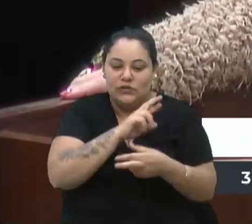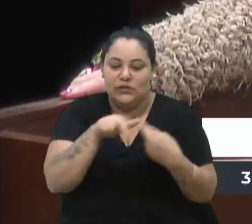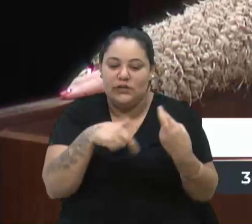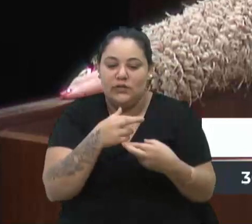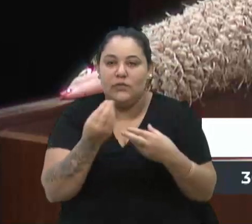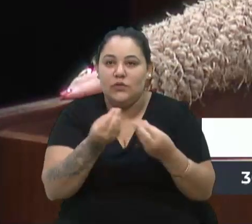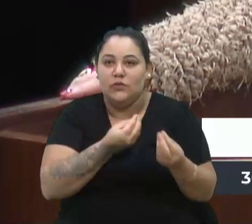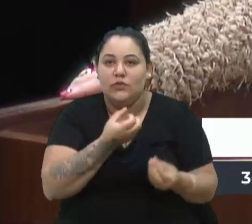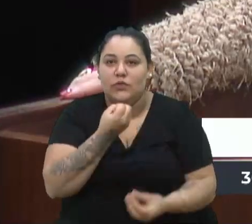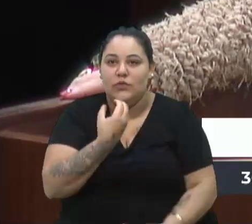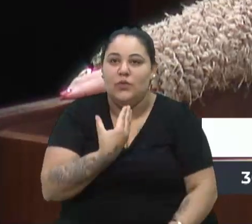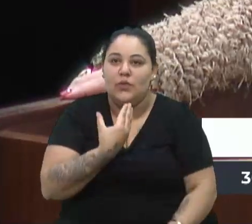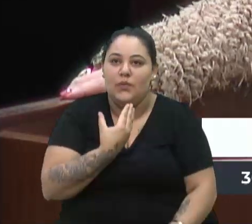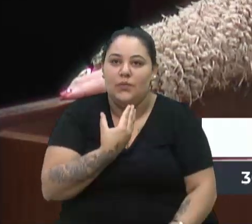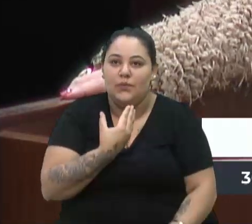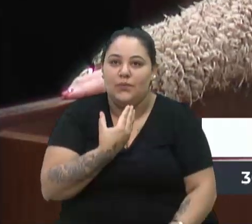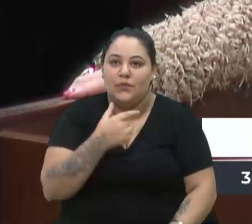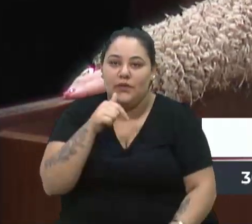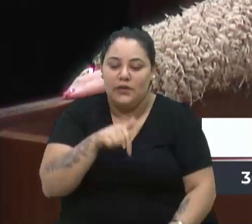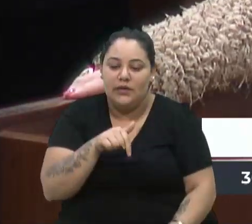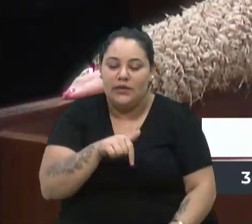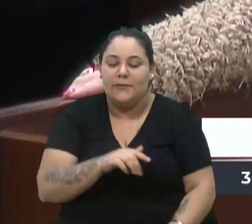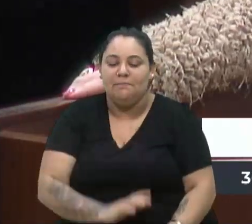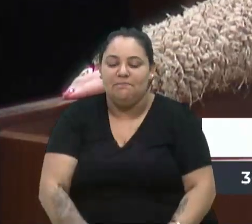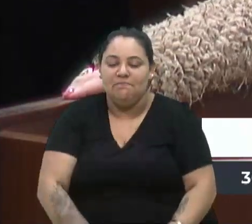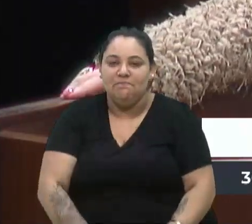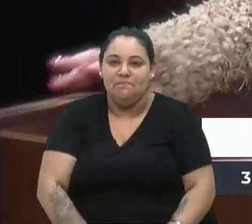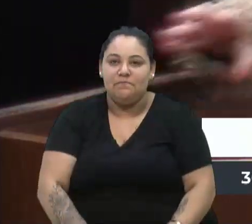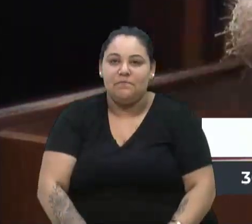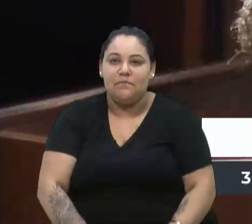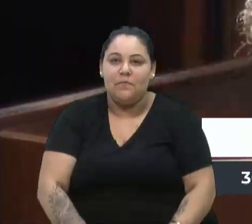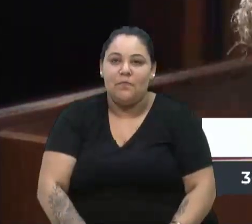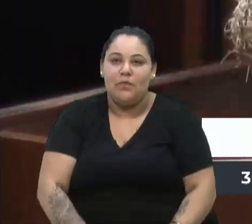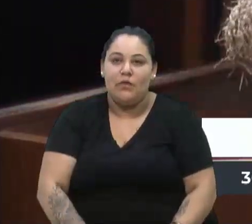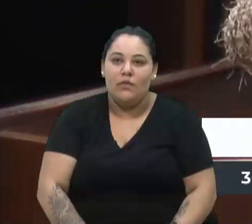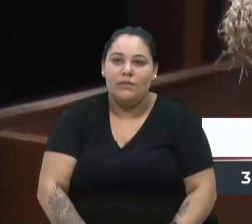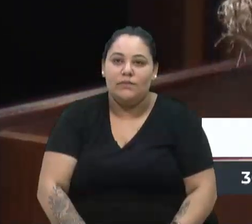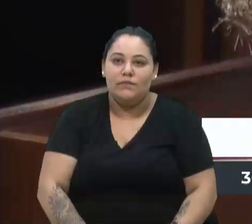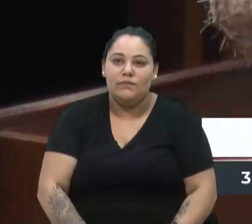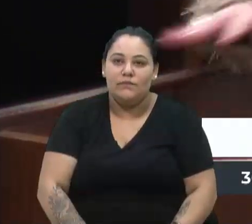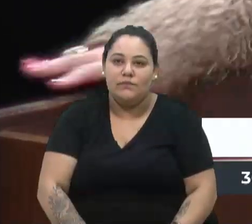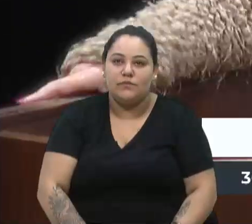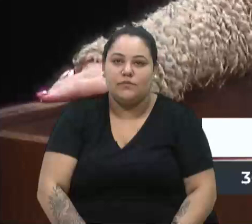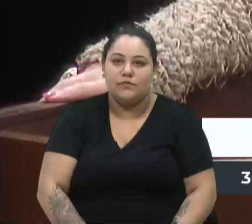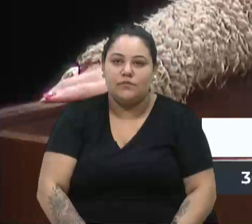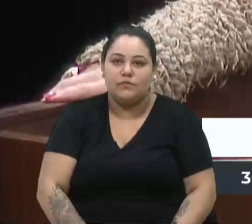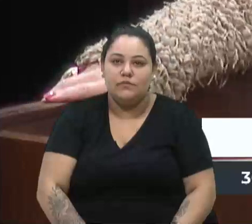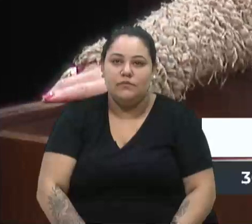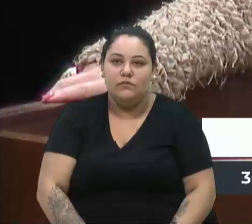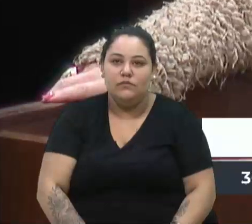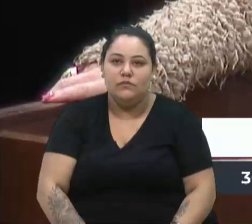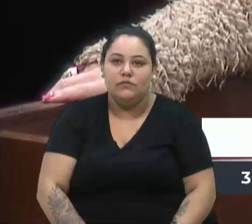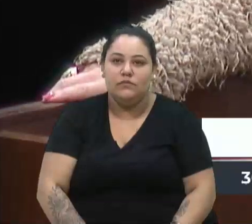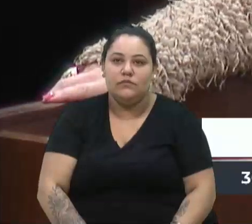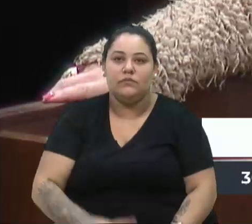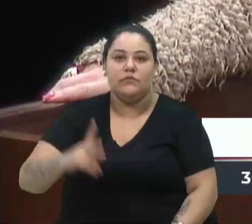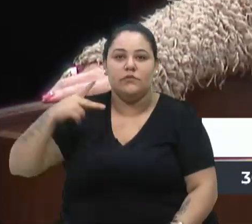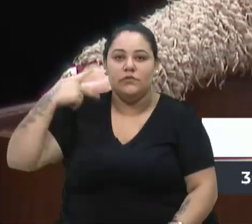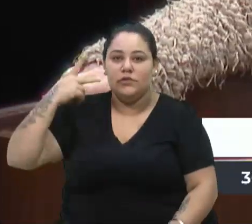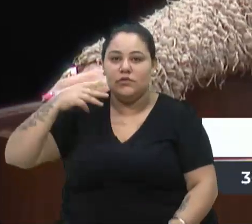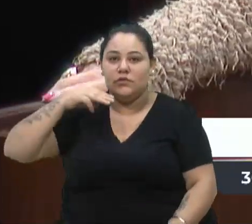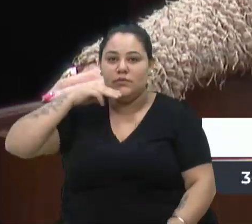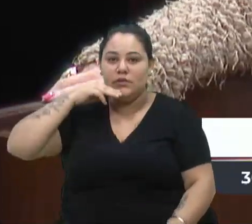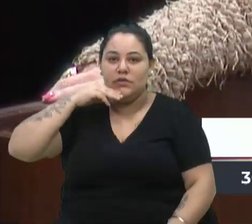muito bom nesse legislativo. Eu não me pauto, vereadora